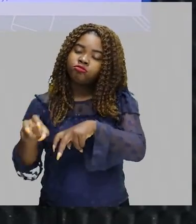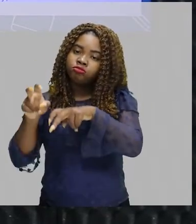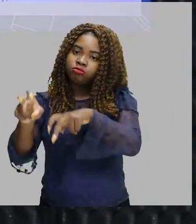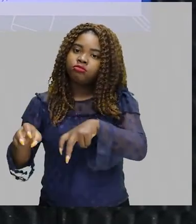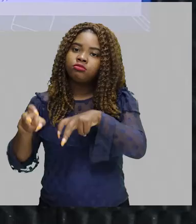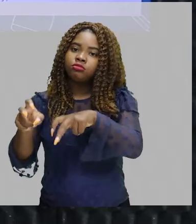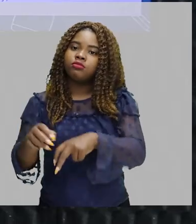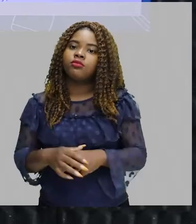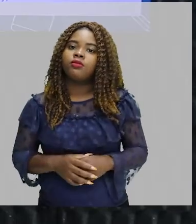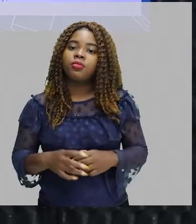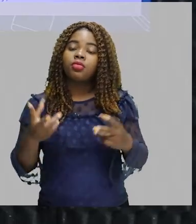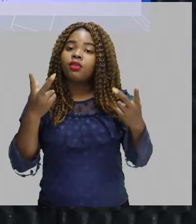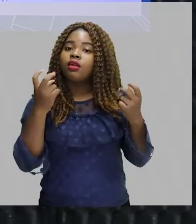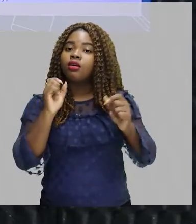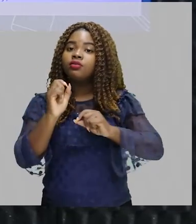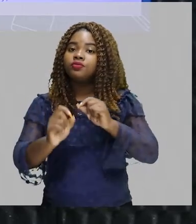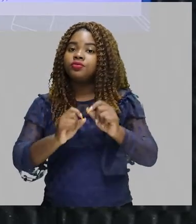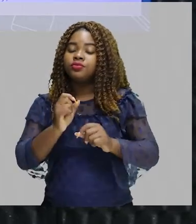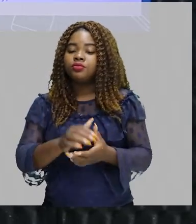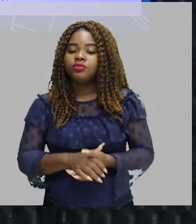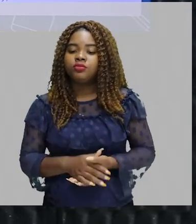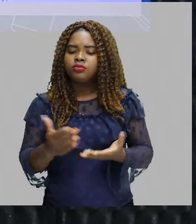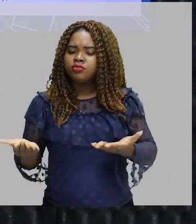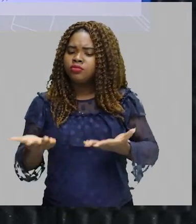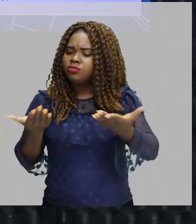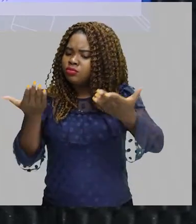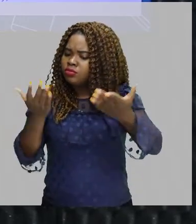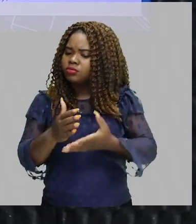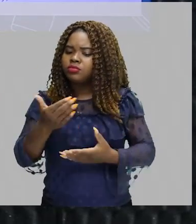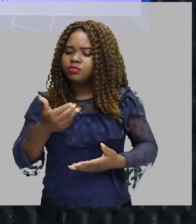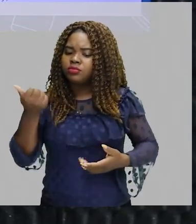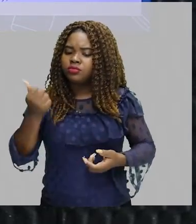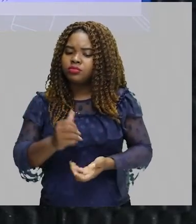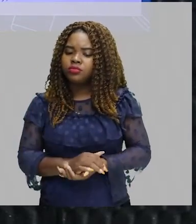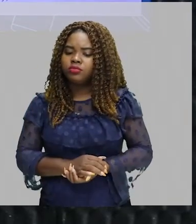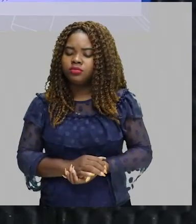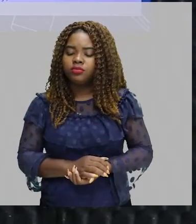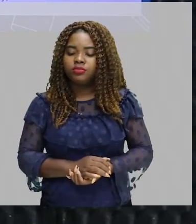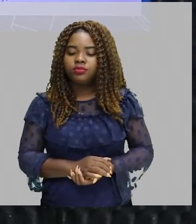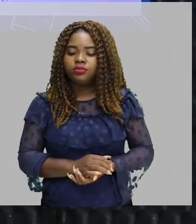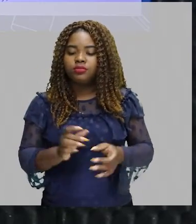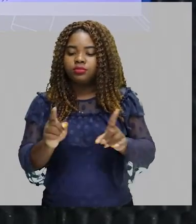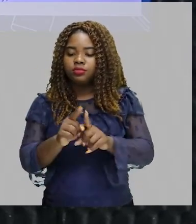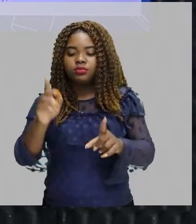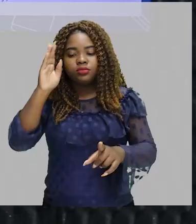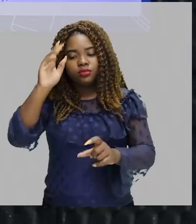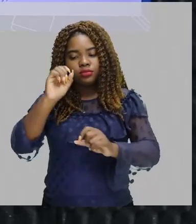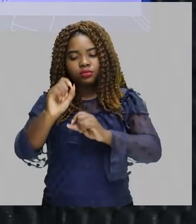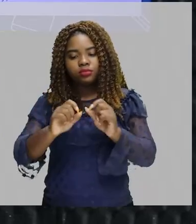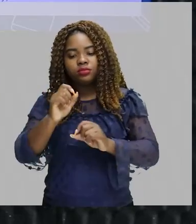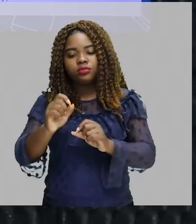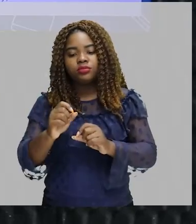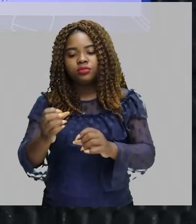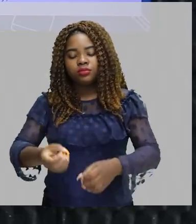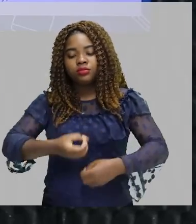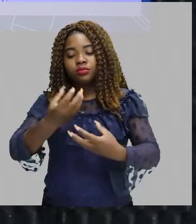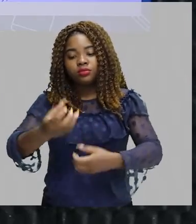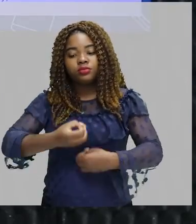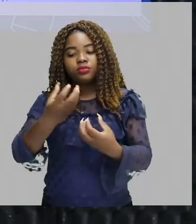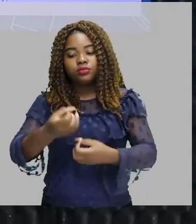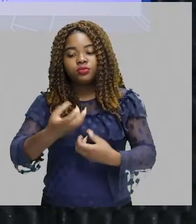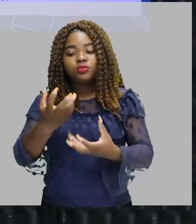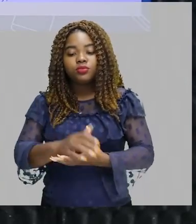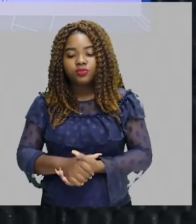A gente vai perceber que buscando uma maior eficiência, né, e principalmente um aumento da produtividade, nós